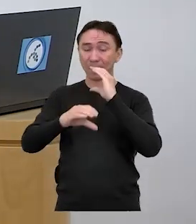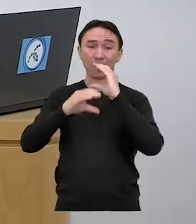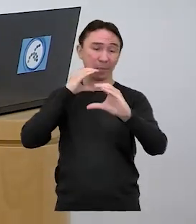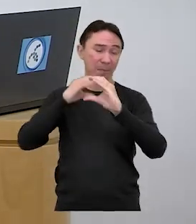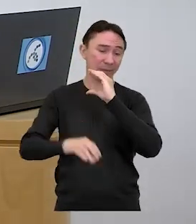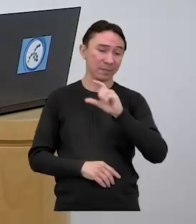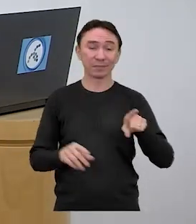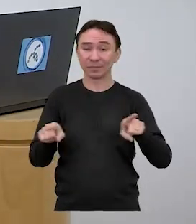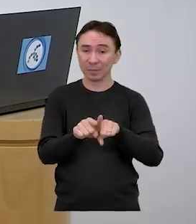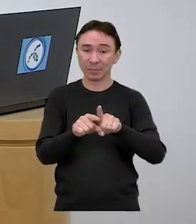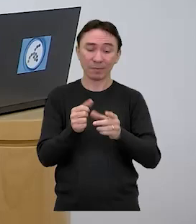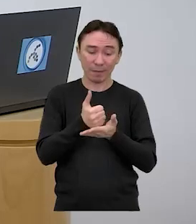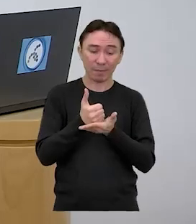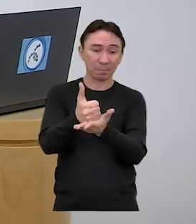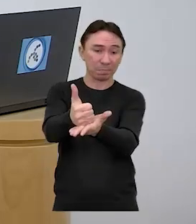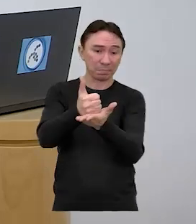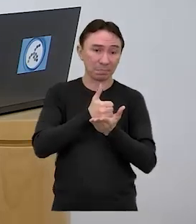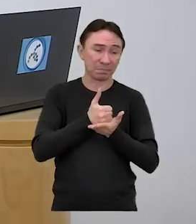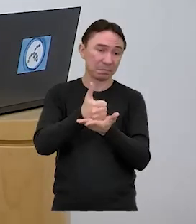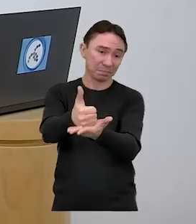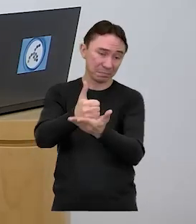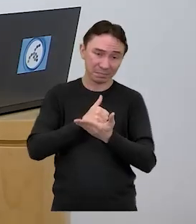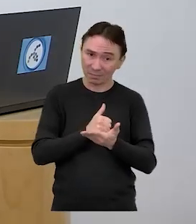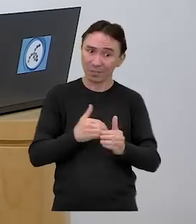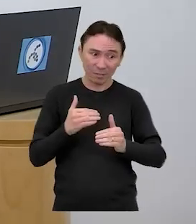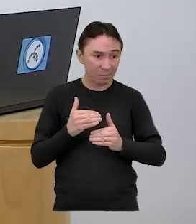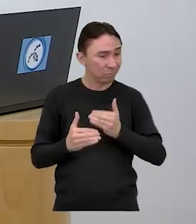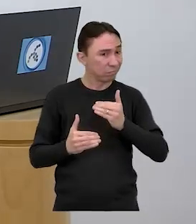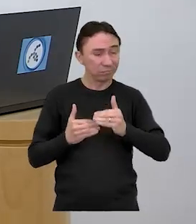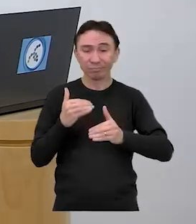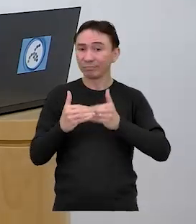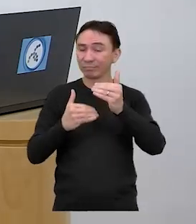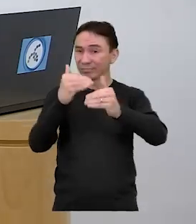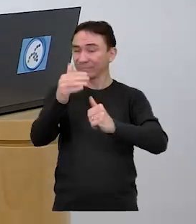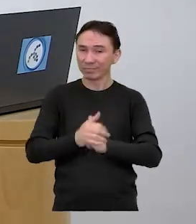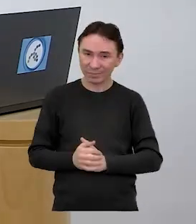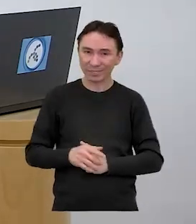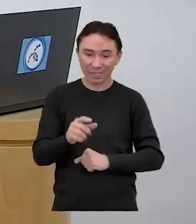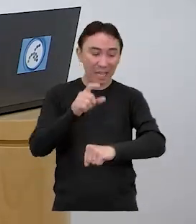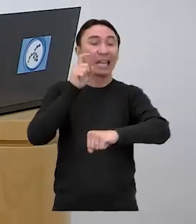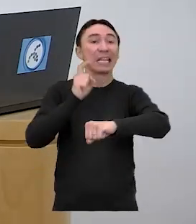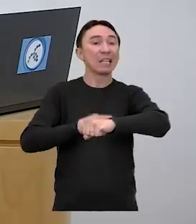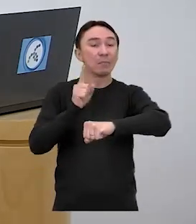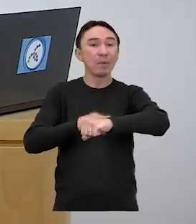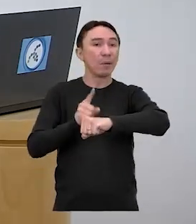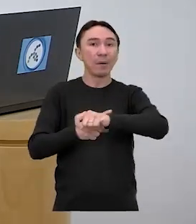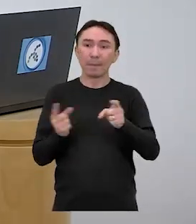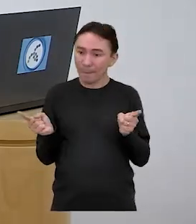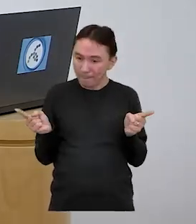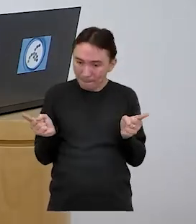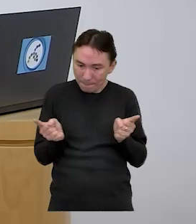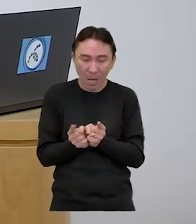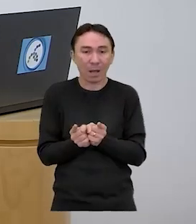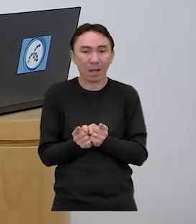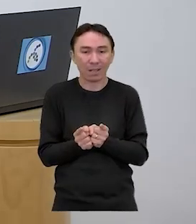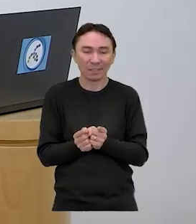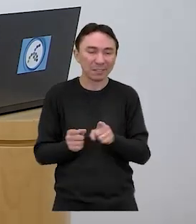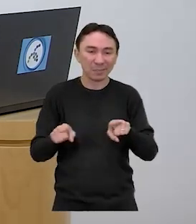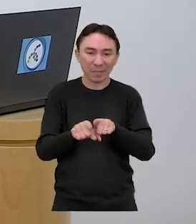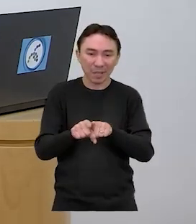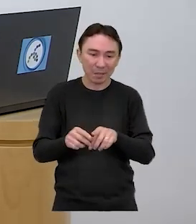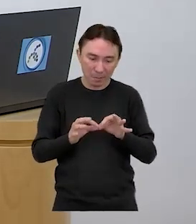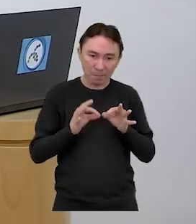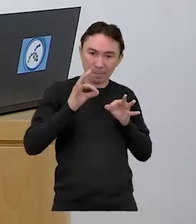se evoluindo e diminuindo, né, entre aspas, o tempo e o espaço, né? Então, se você pegar na